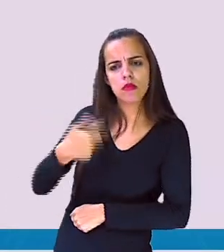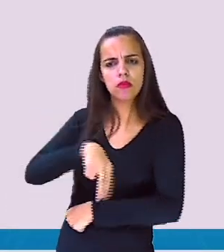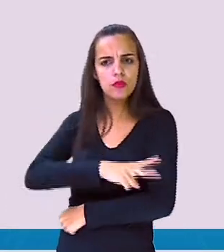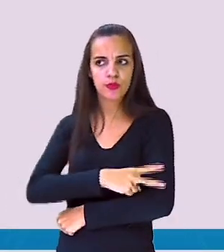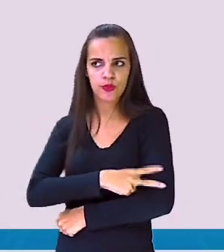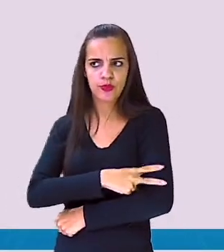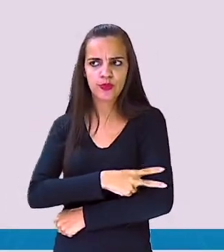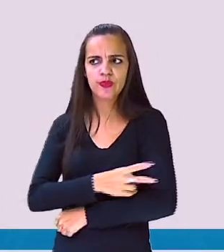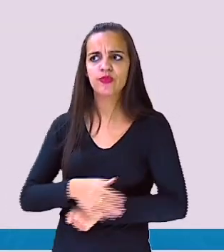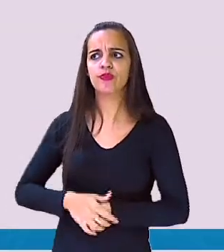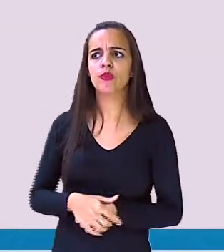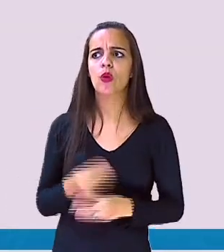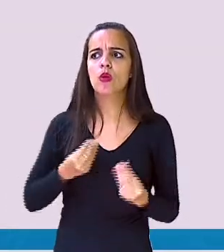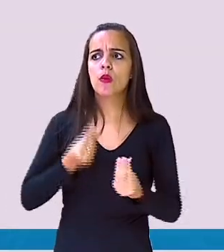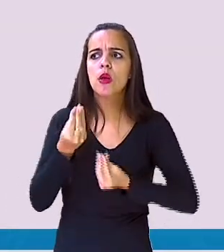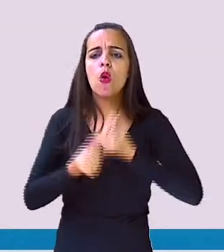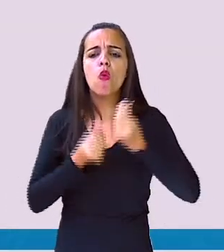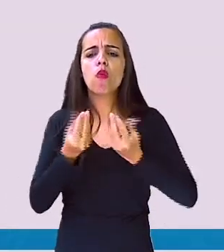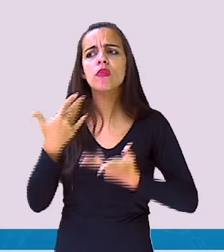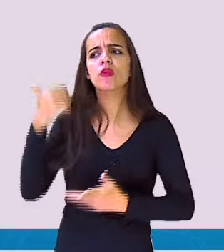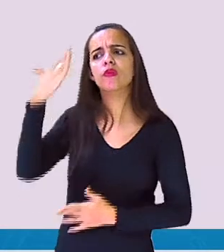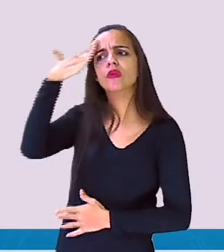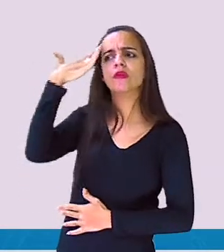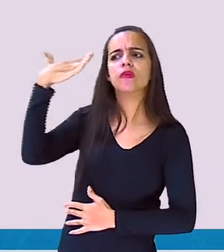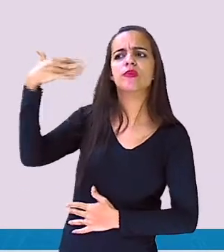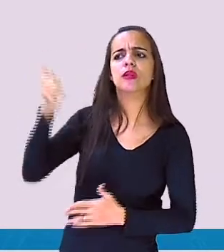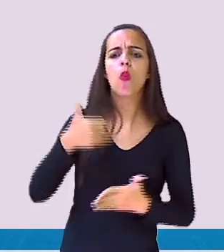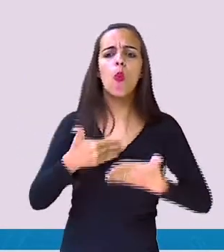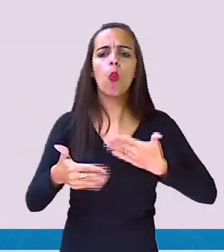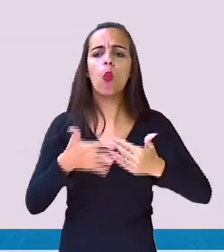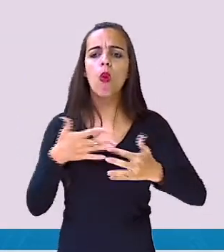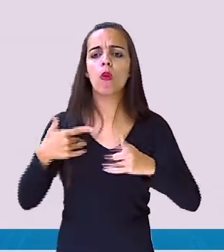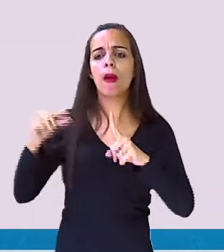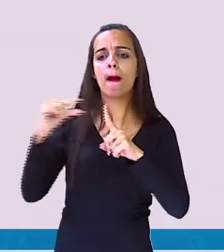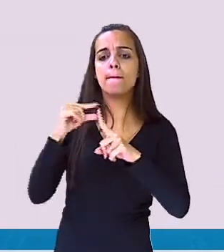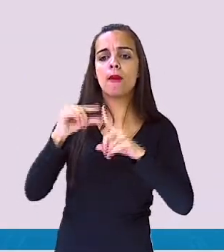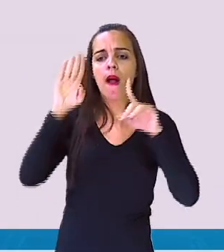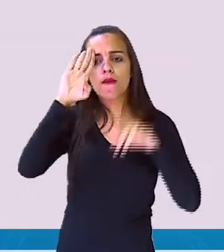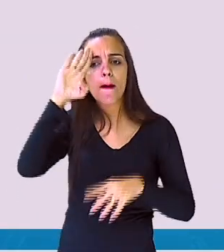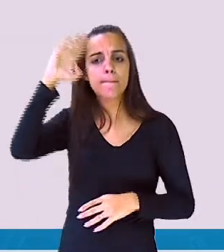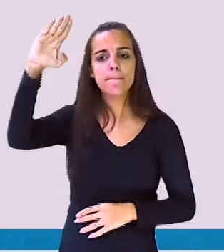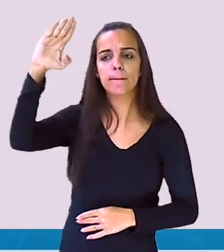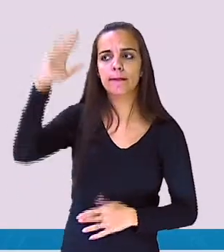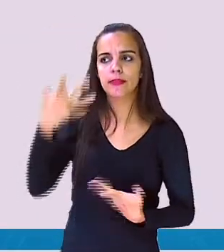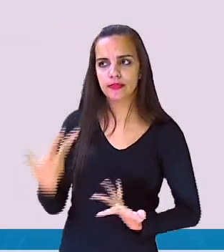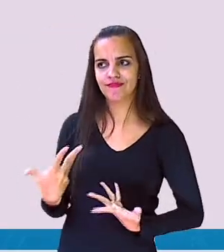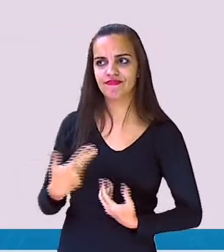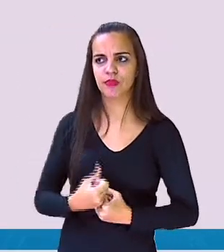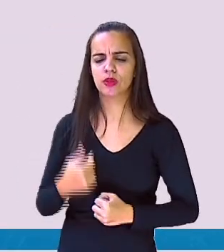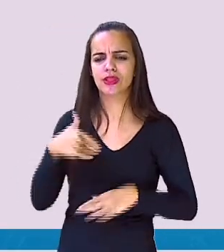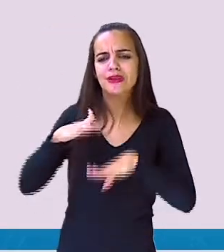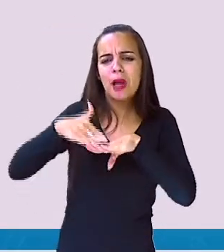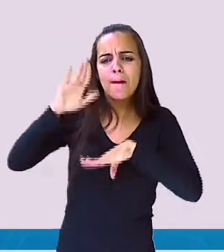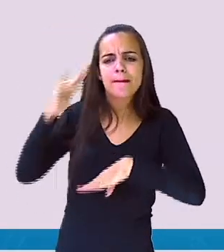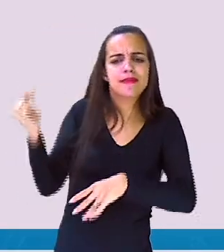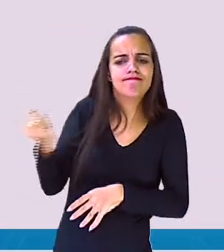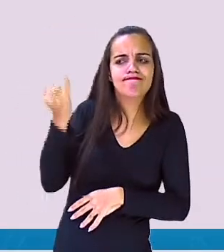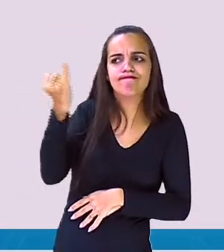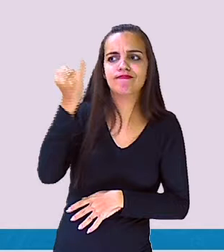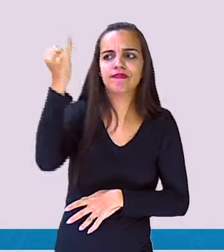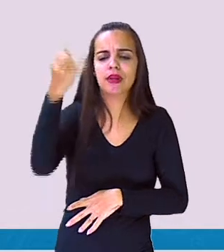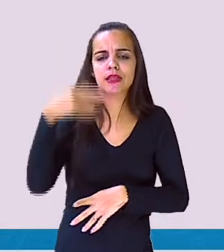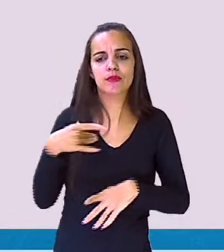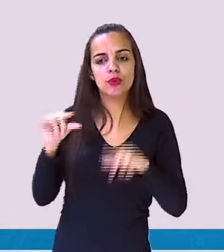é o nosso sujeito. Agora, como eu vou saber qual que é a palavra principal aí, pessoal? Qual que é a palavra mais importante desse